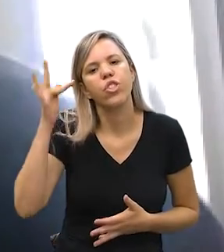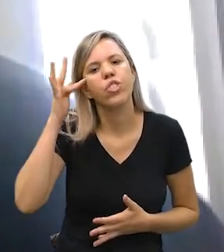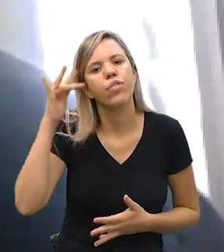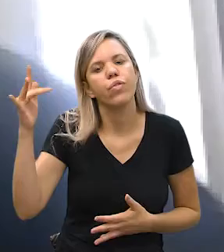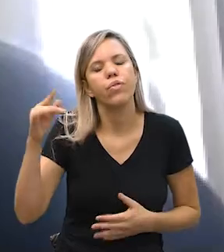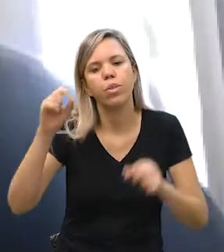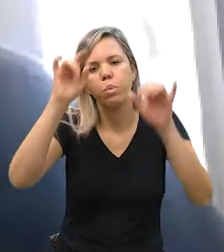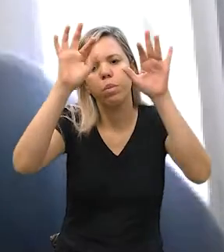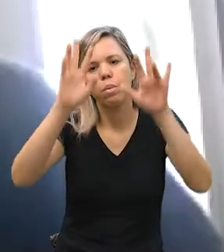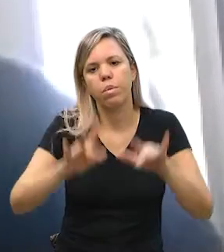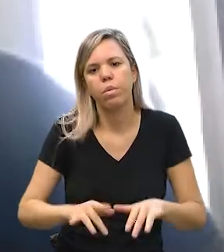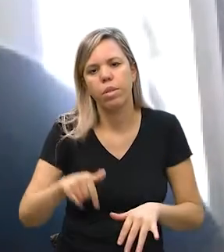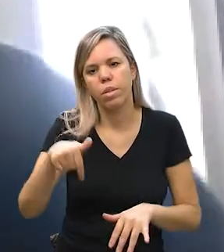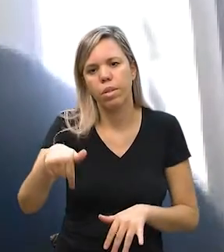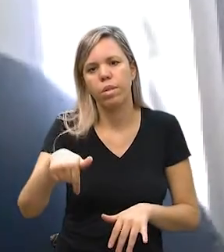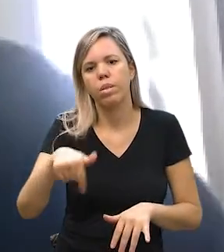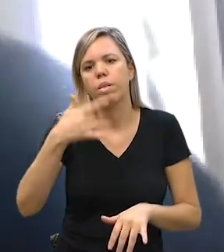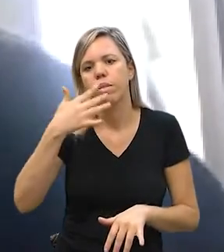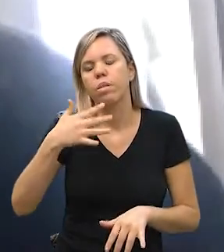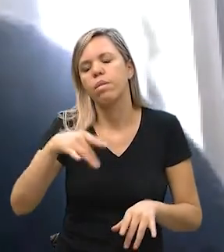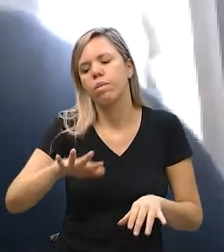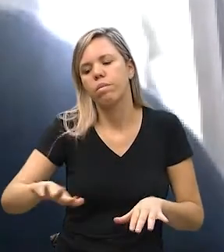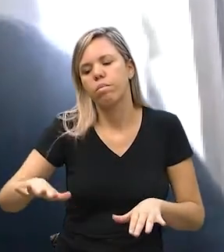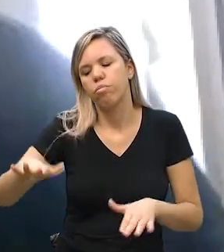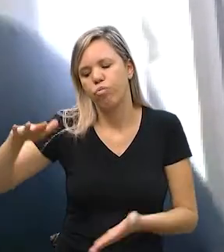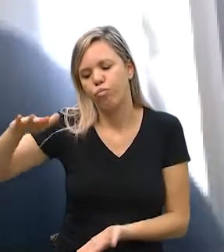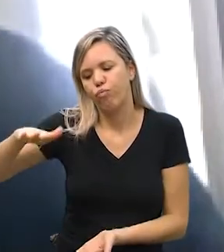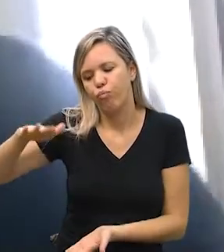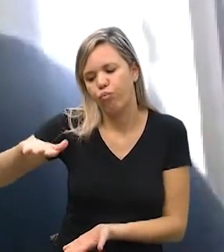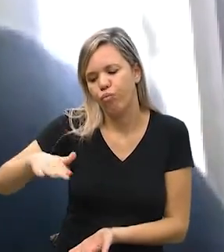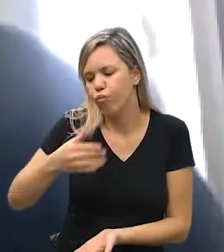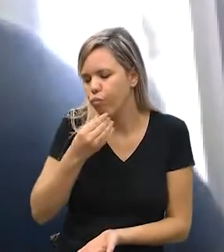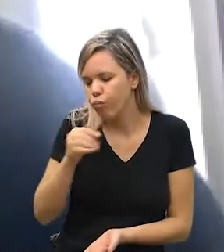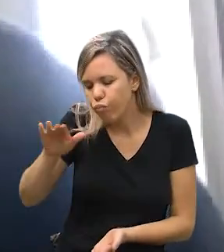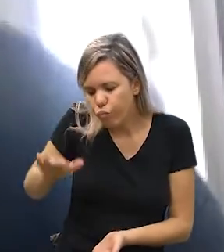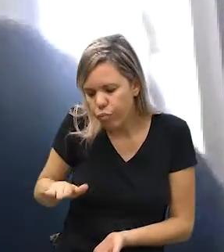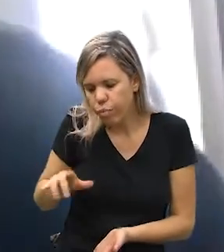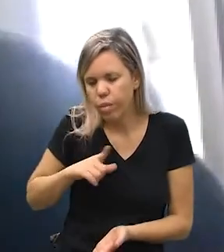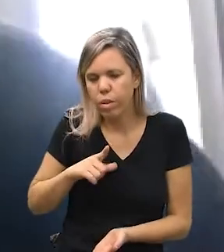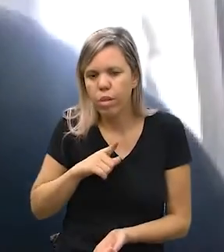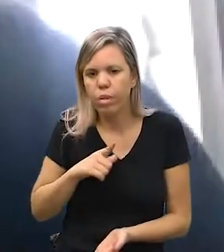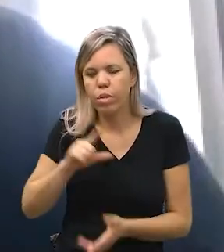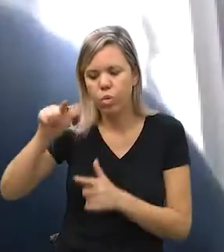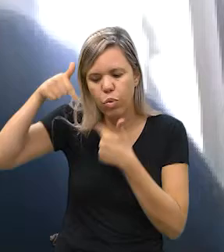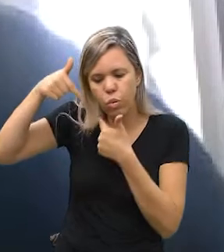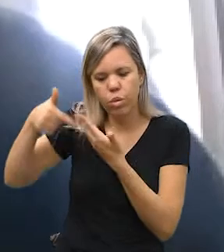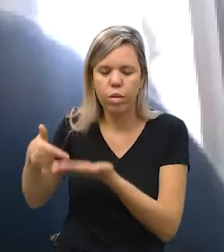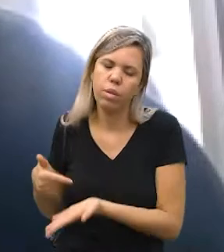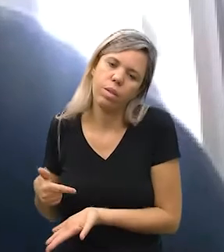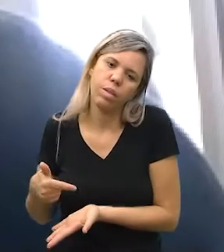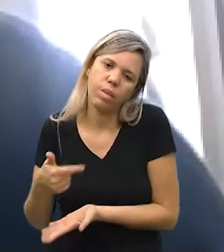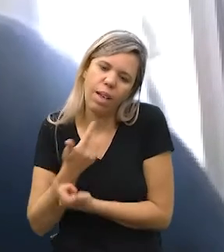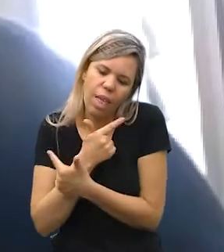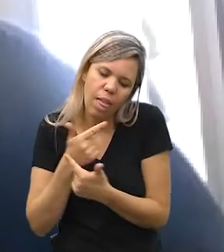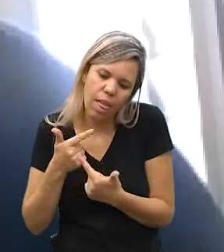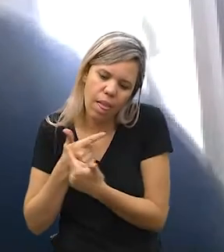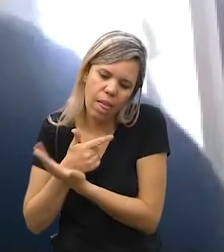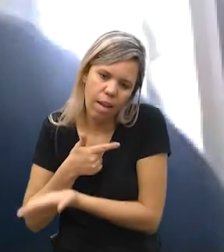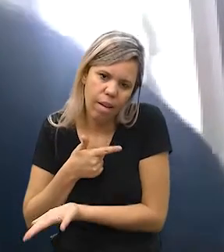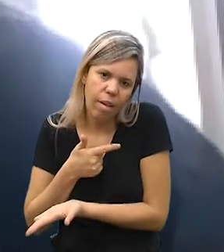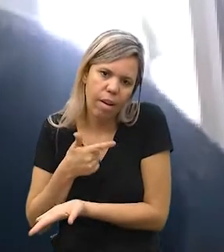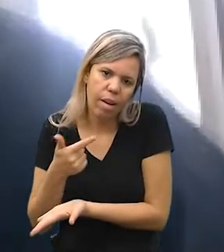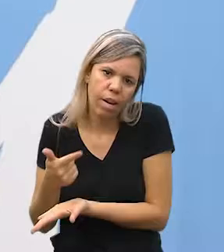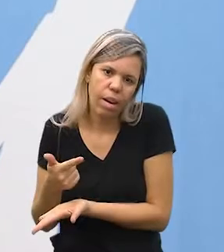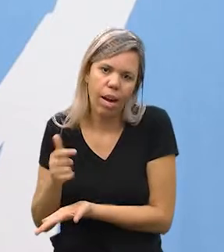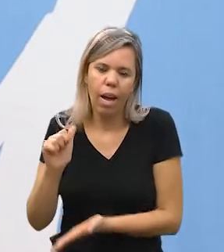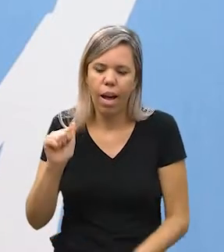de Neve e os Sete Anões. E tem um anão, né, que o personagem, né, é engraçadíssimo, porque ele é